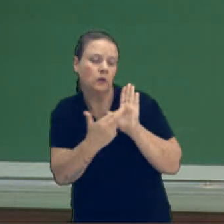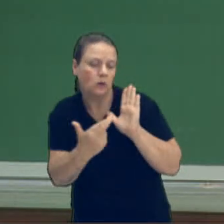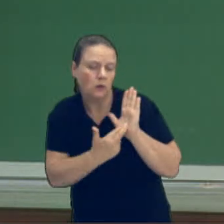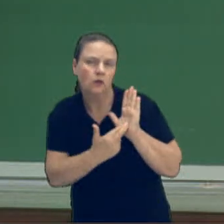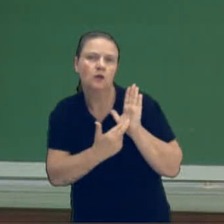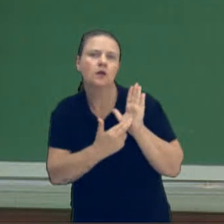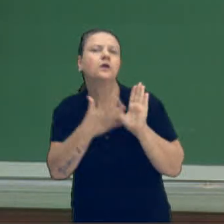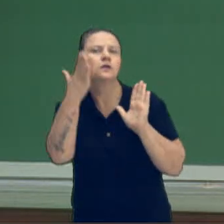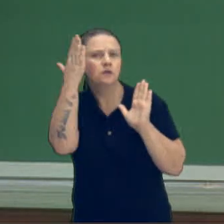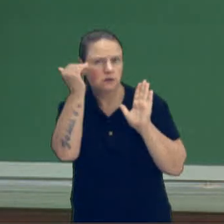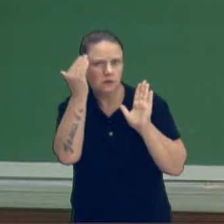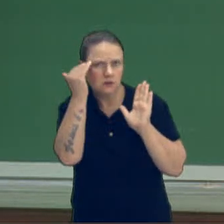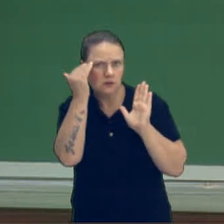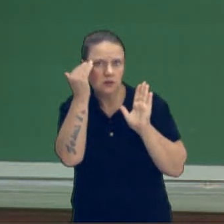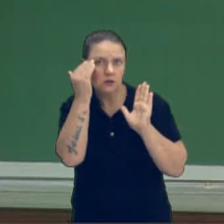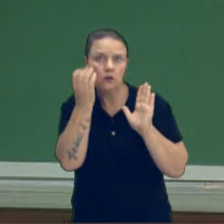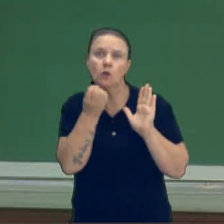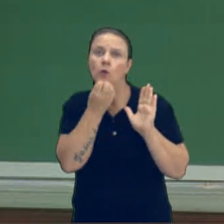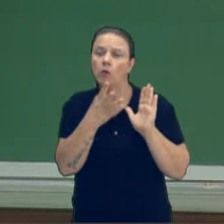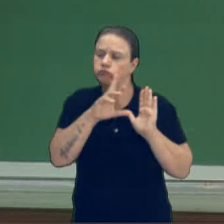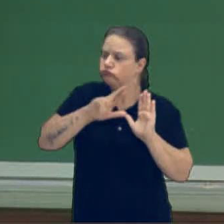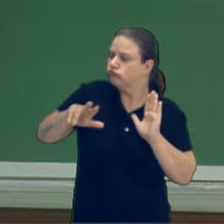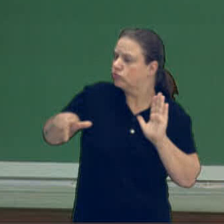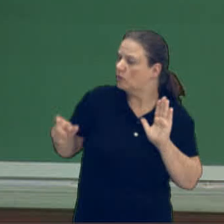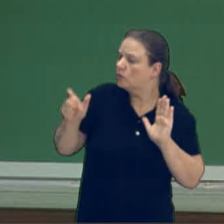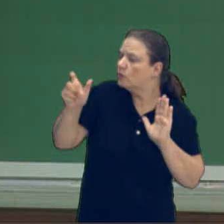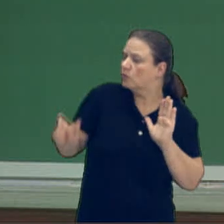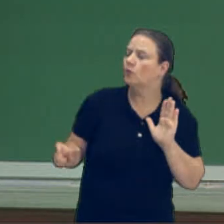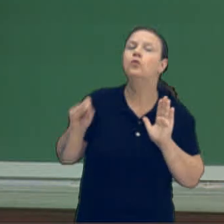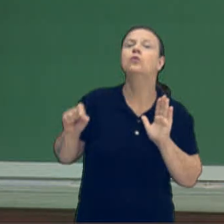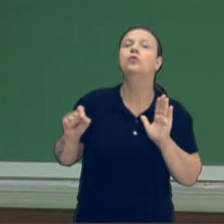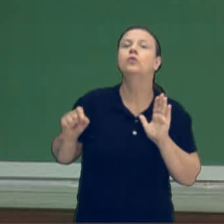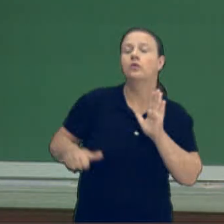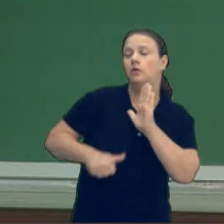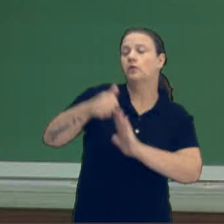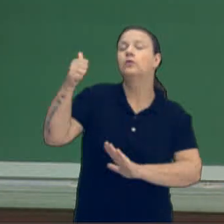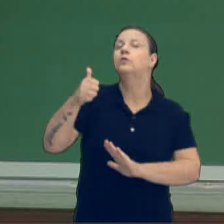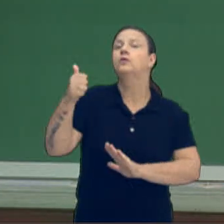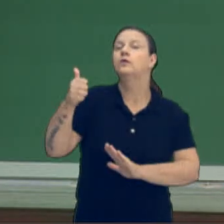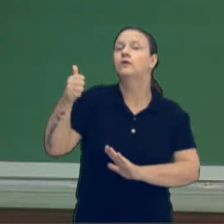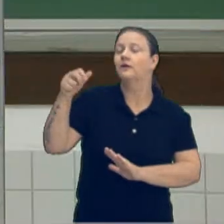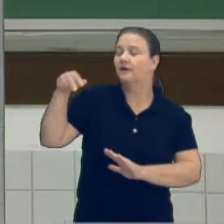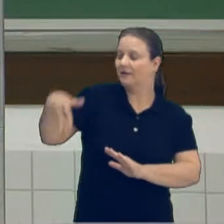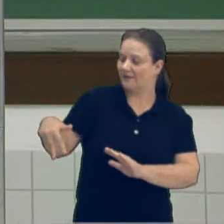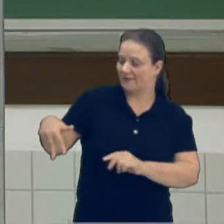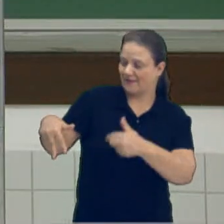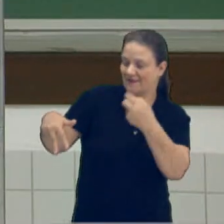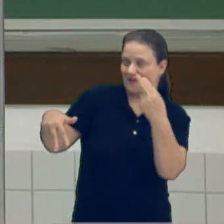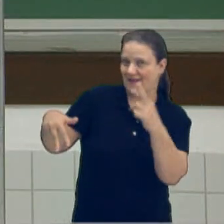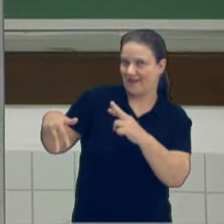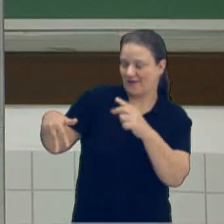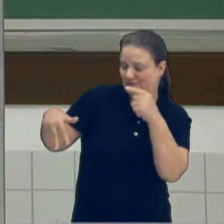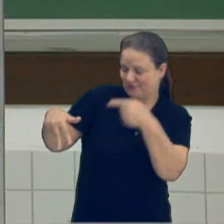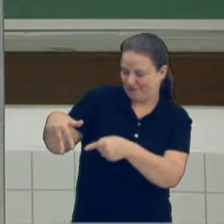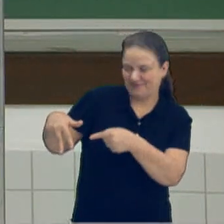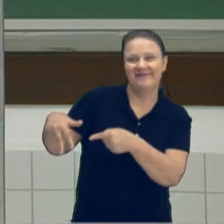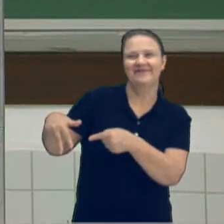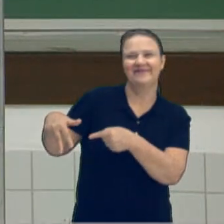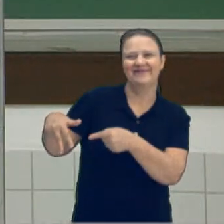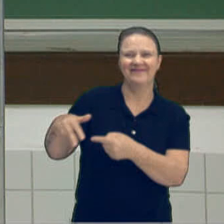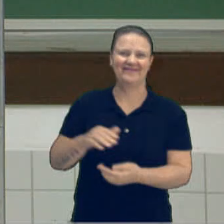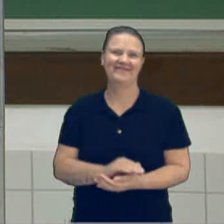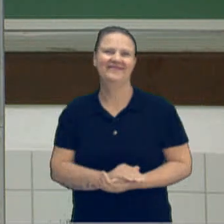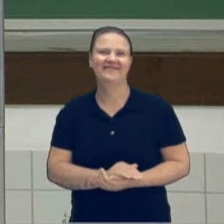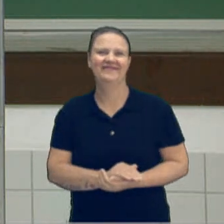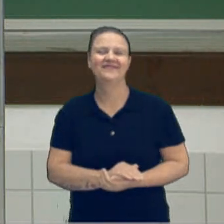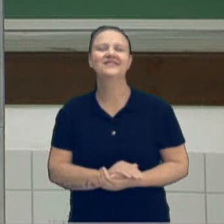e sabendo que o atleta beneficiado aqui vai ser o atleta da raia 1, desde que eles saiam da mesma distância. Tá joia? Vamos